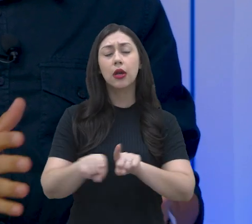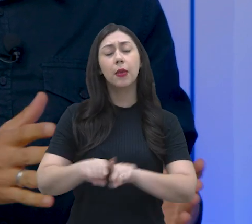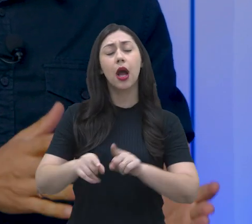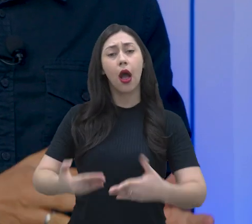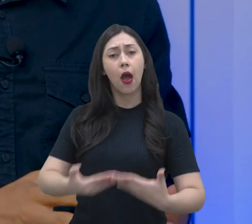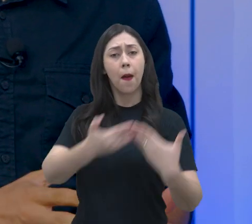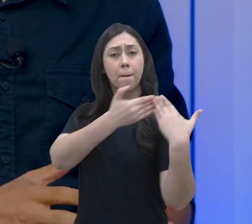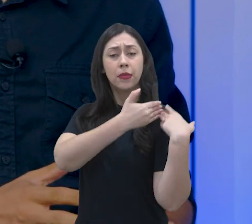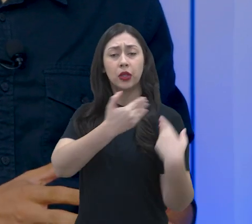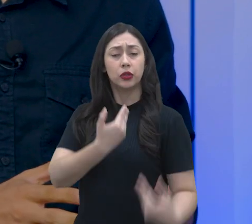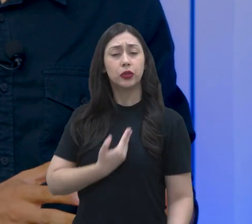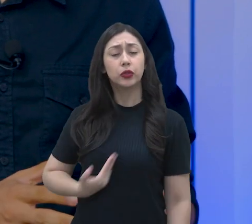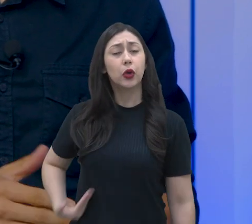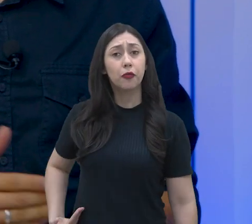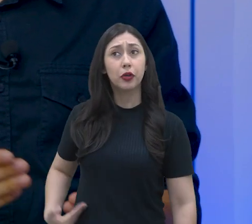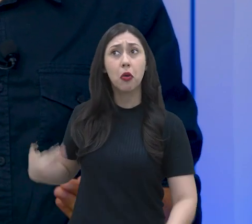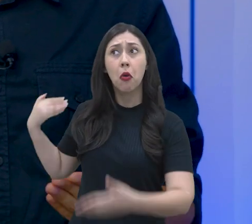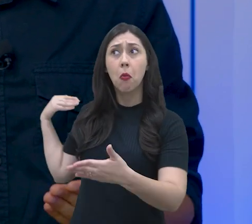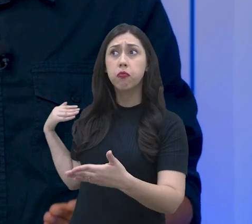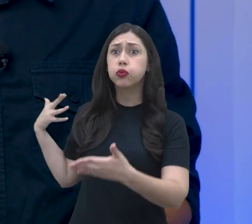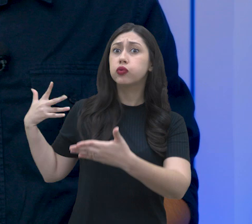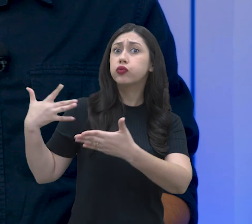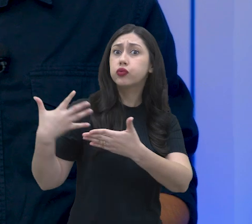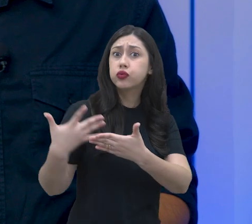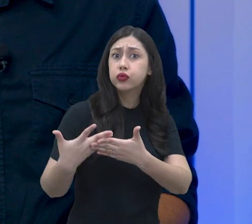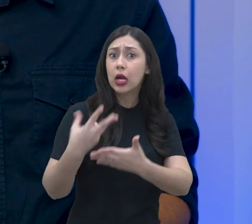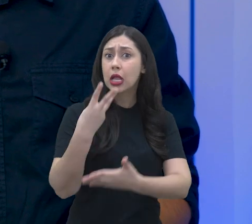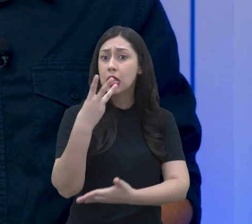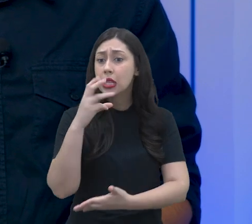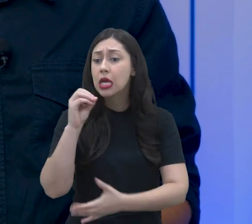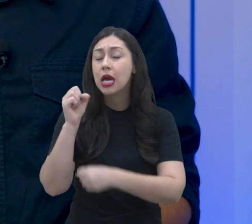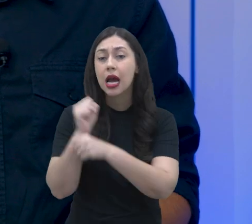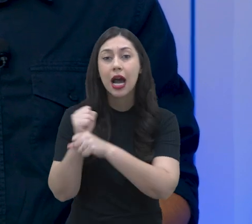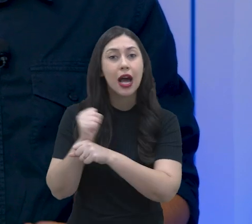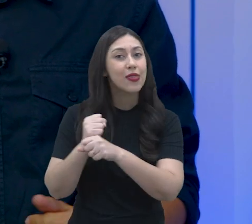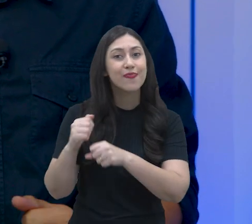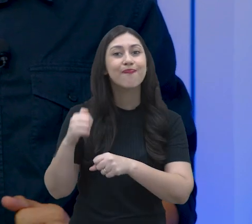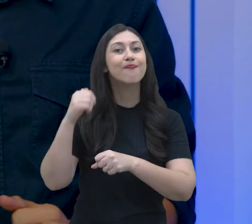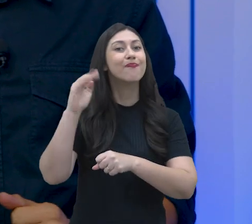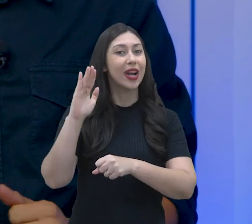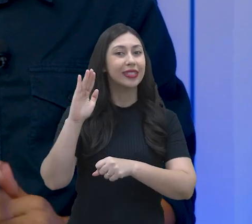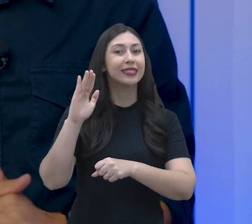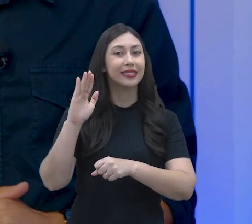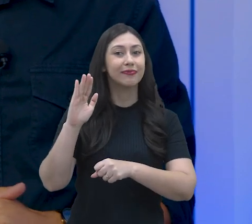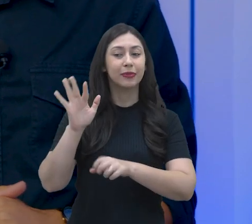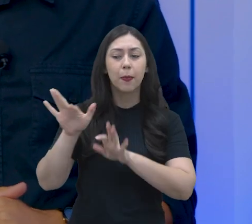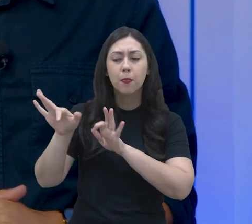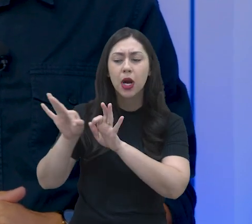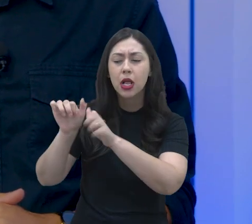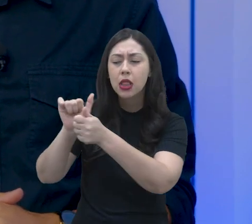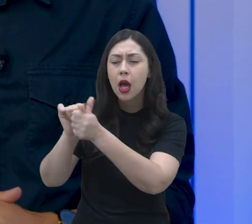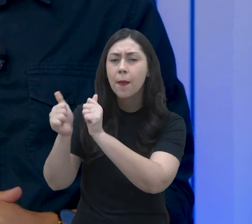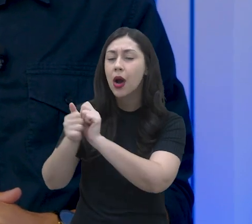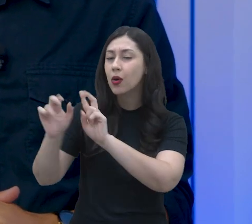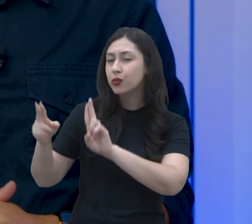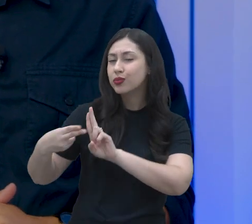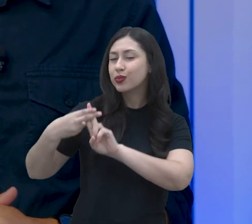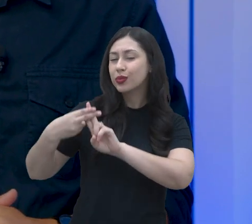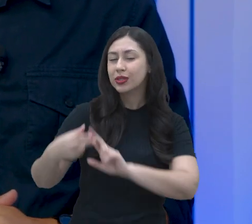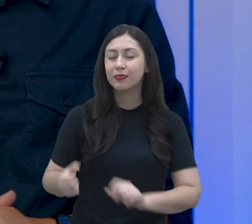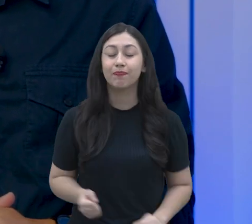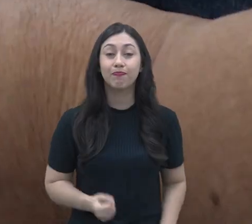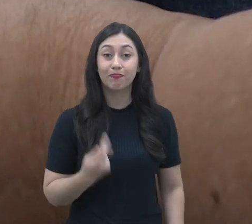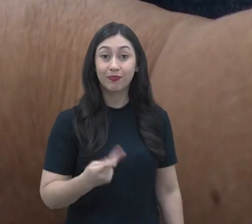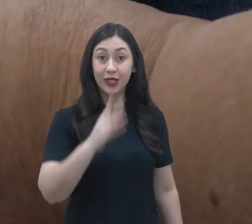De lá para cá, já são mais de 30 anos de história. Tempo essencial para moldar o SUS como conhecemos